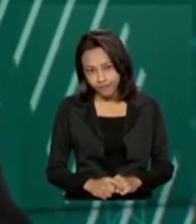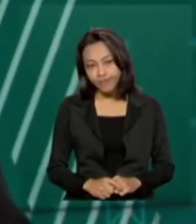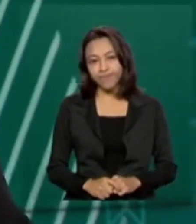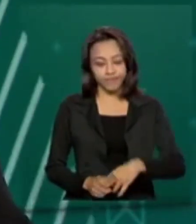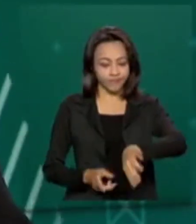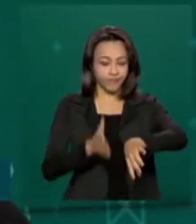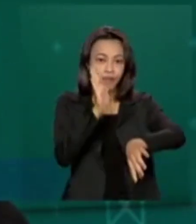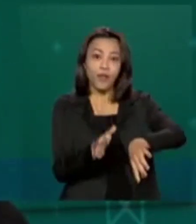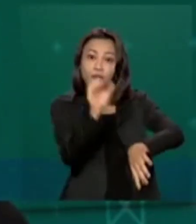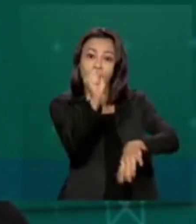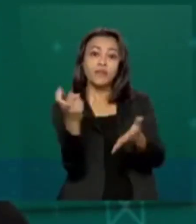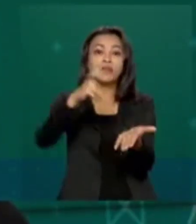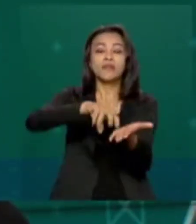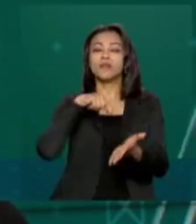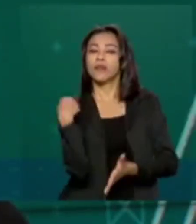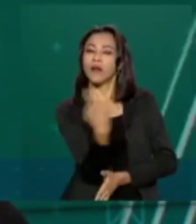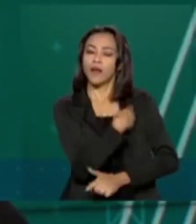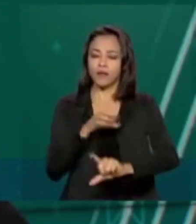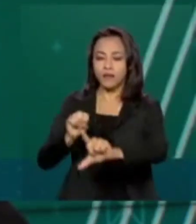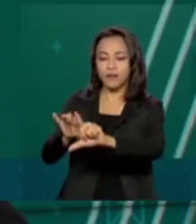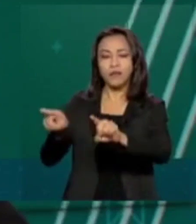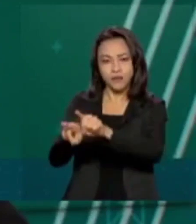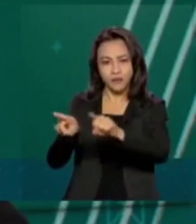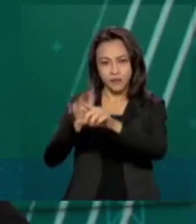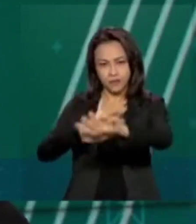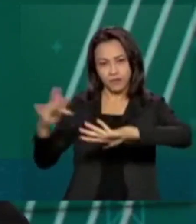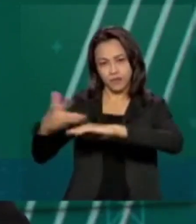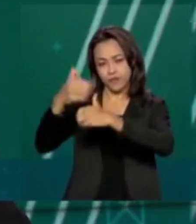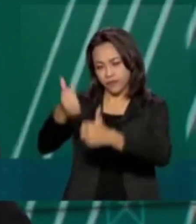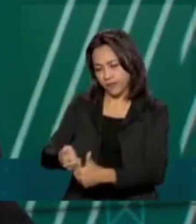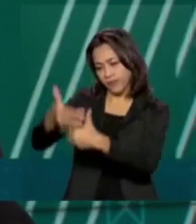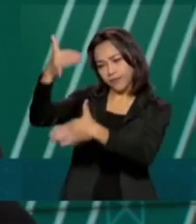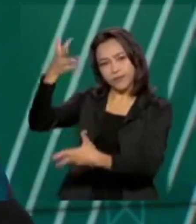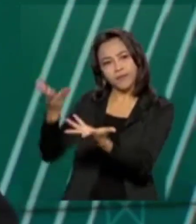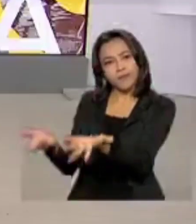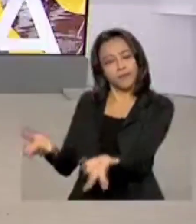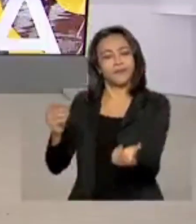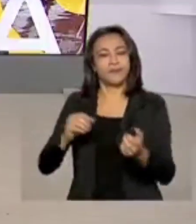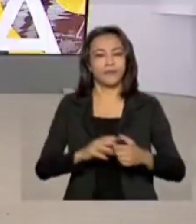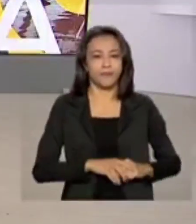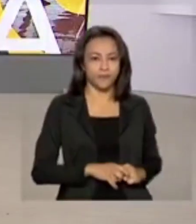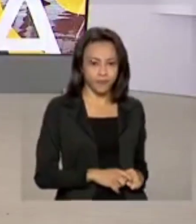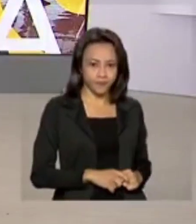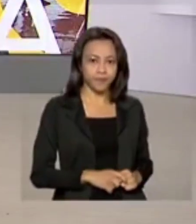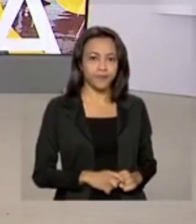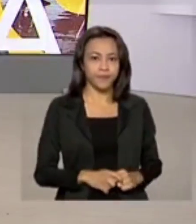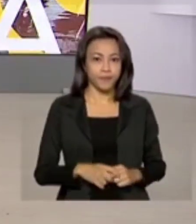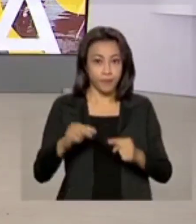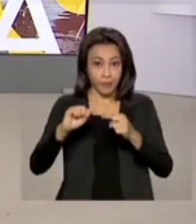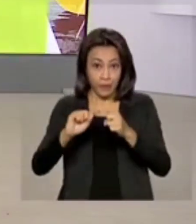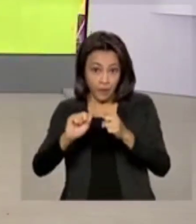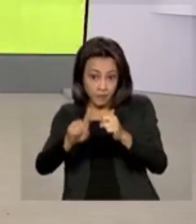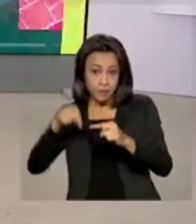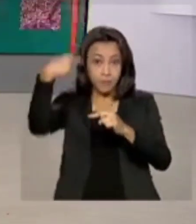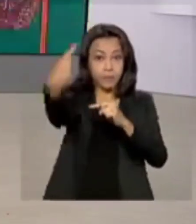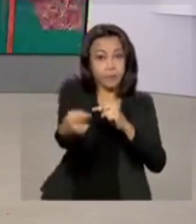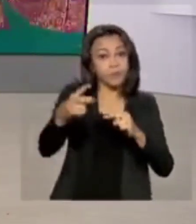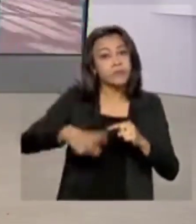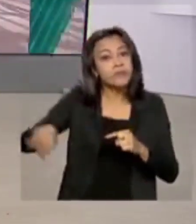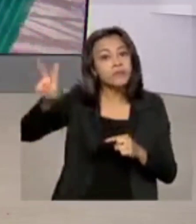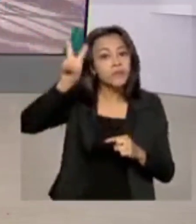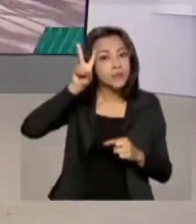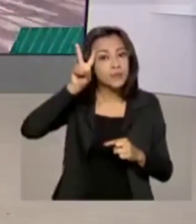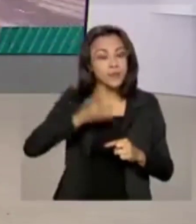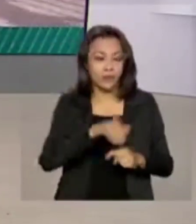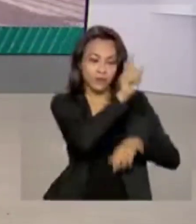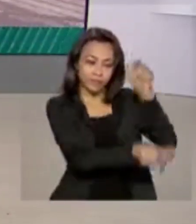Oito horas da manhã, nós estamos ao vivo também pelas redes sociais. A partir da próxima segunda-feira, os brasileiros